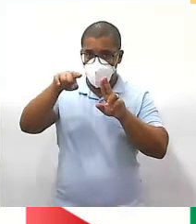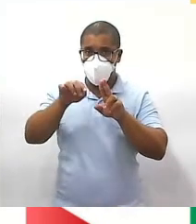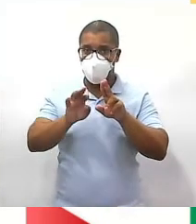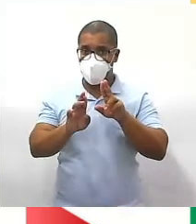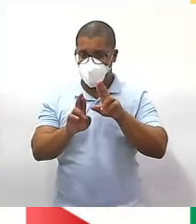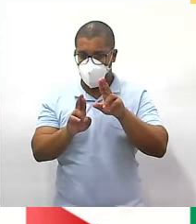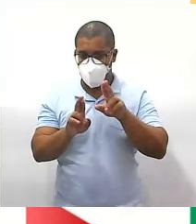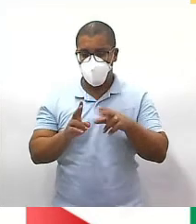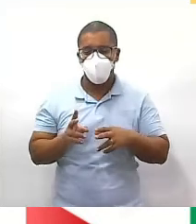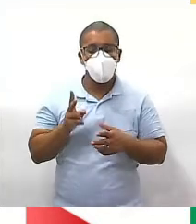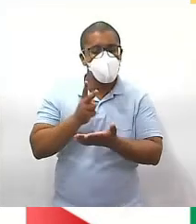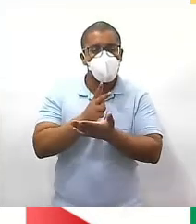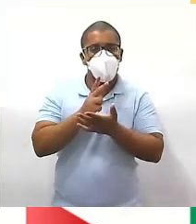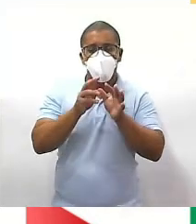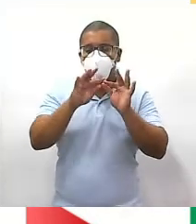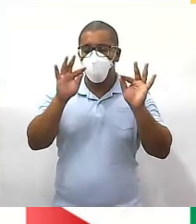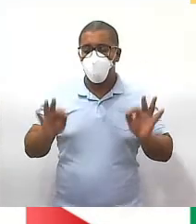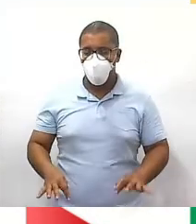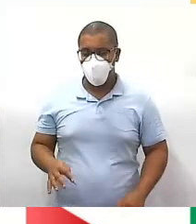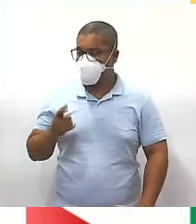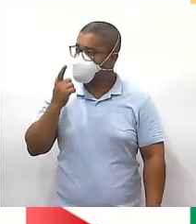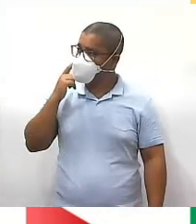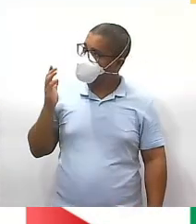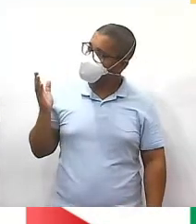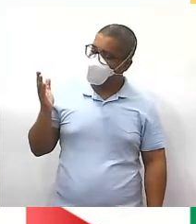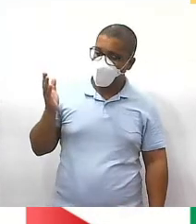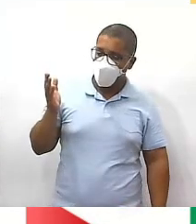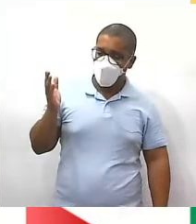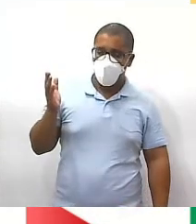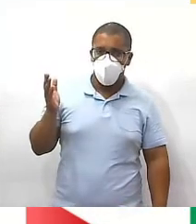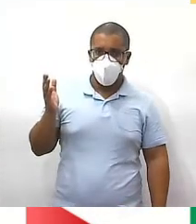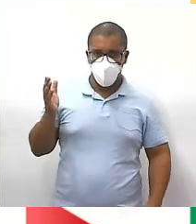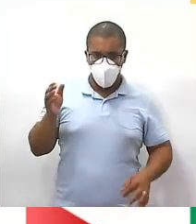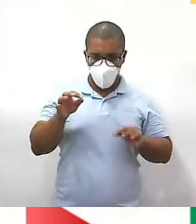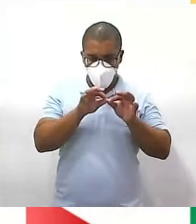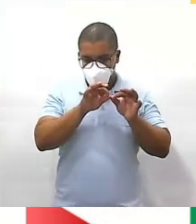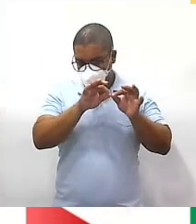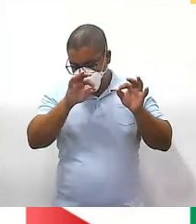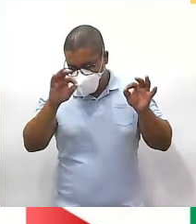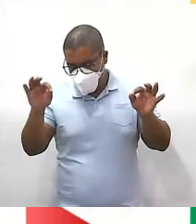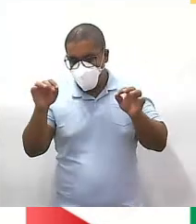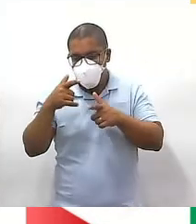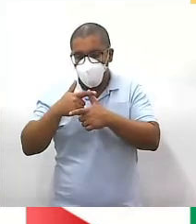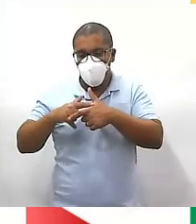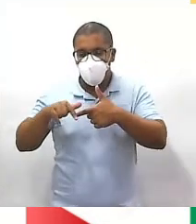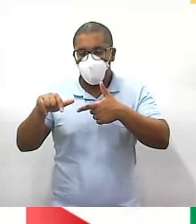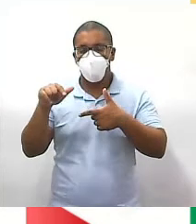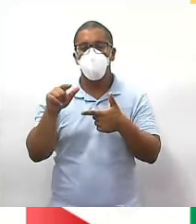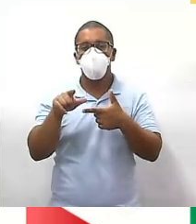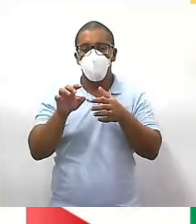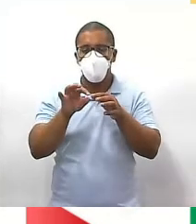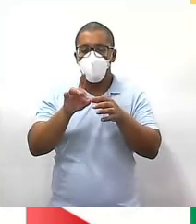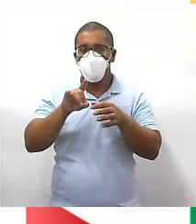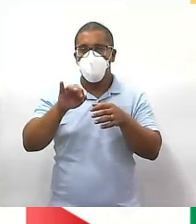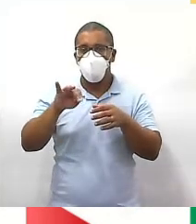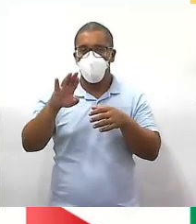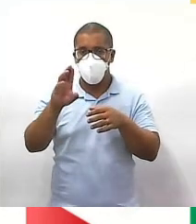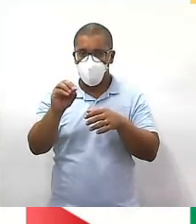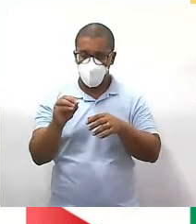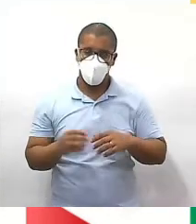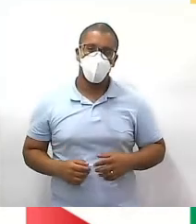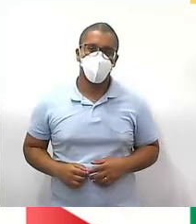dado por essa forma, comprimento da circunferência dividido pela medida do diâmetro. Eu faço isso para qualquer circunferência, eu vou